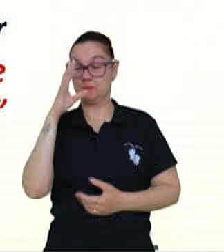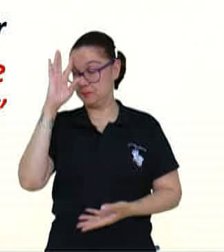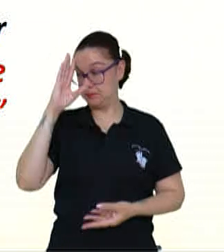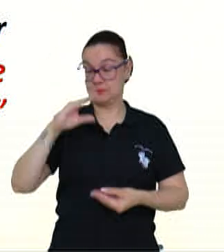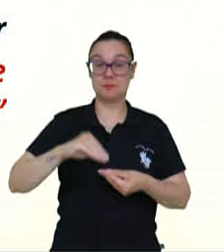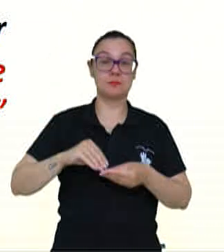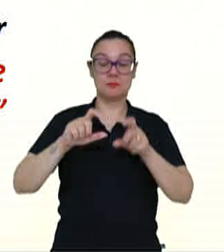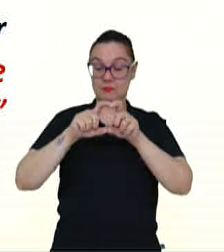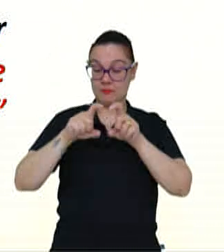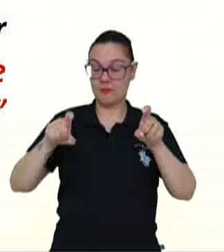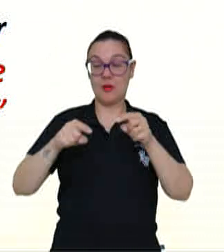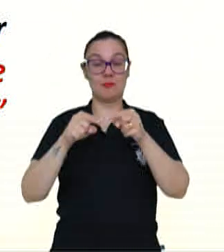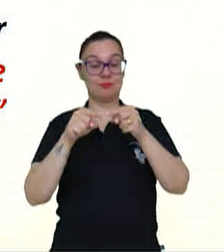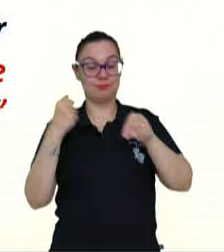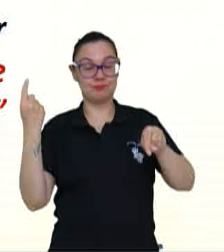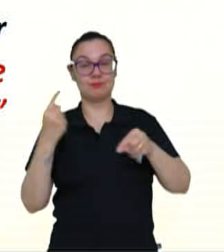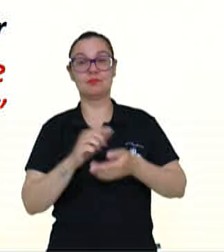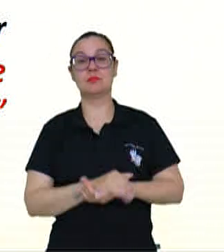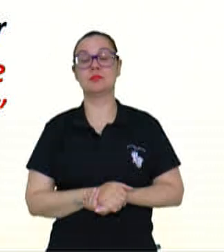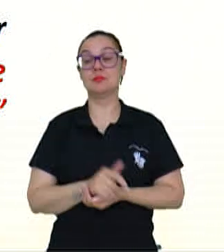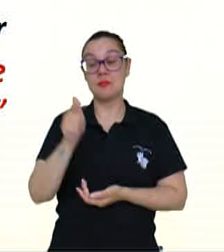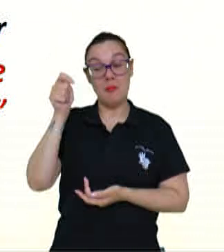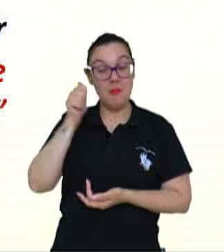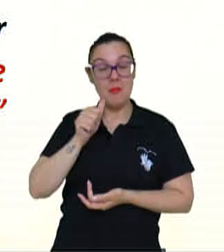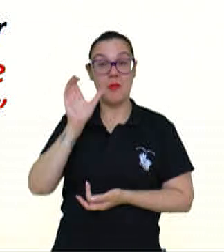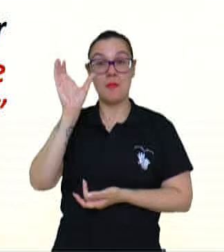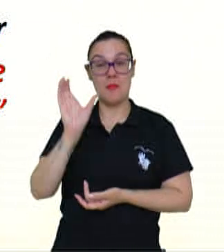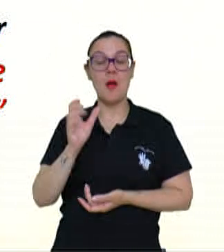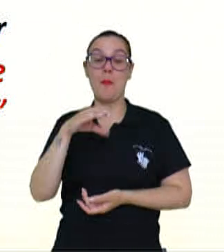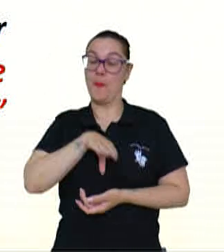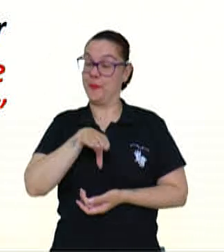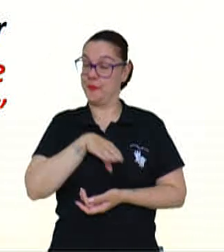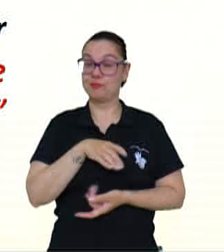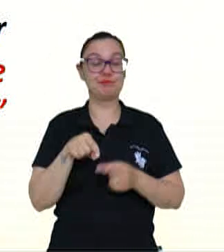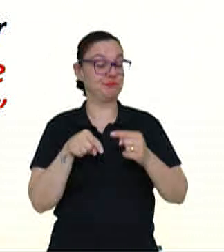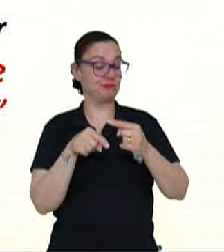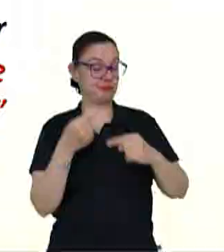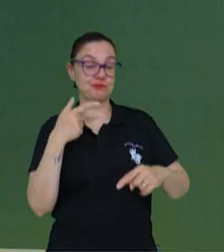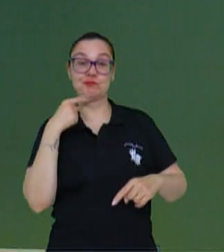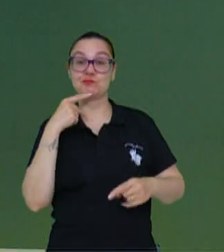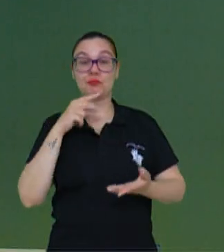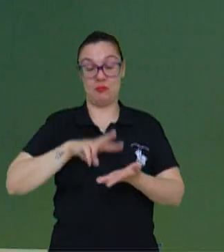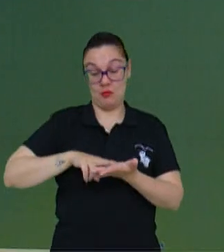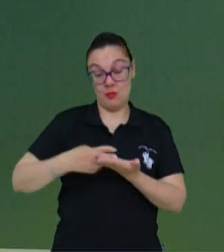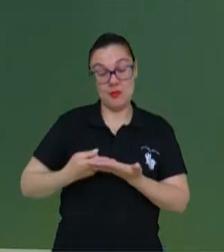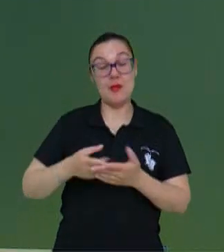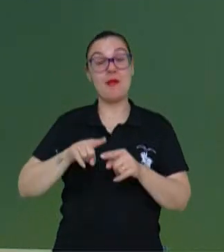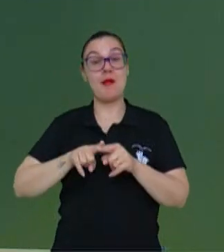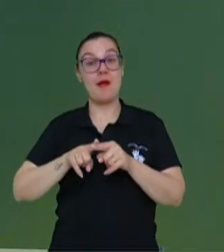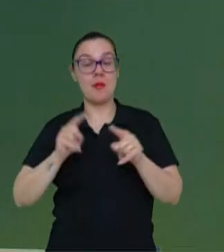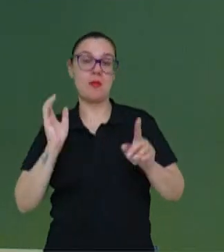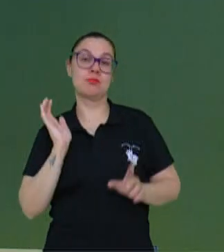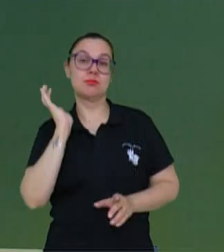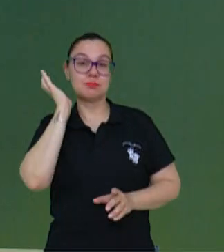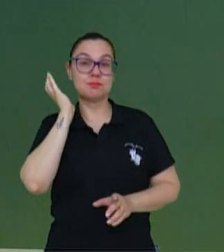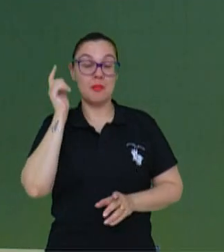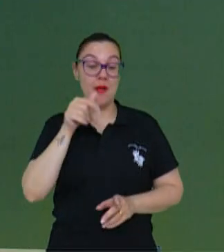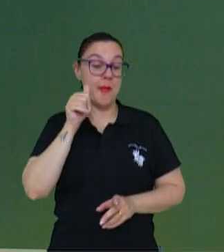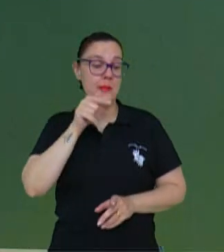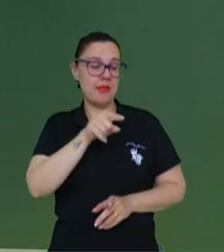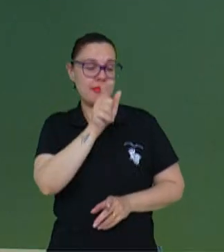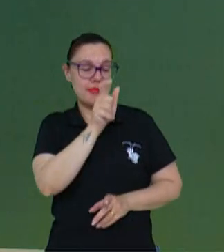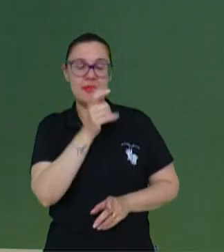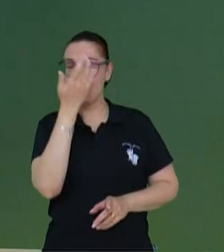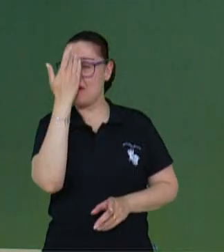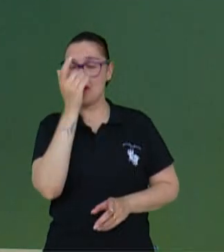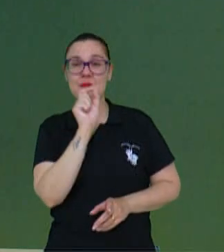compreender, essa tirinha não faz sentido na língua portuguesa, a gente não consegue traduzir, né? E ela não faz sentido para ela,